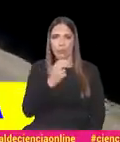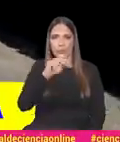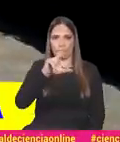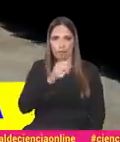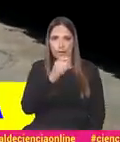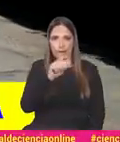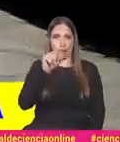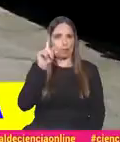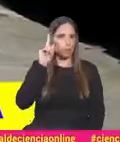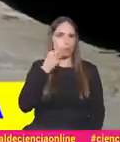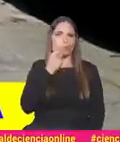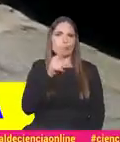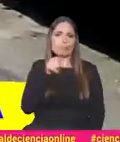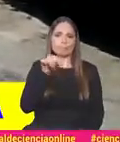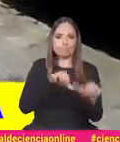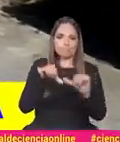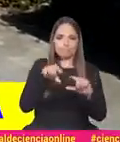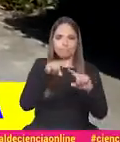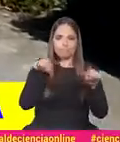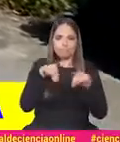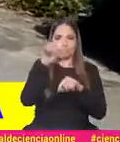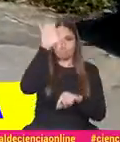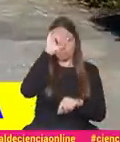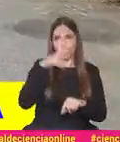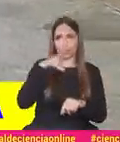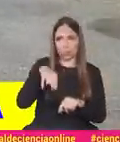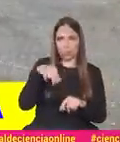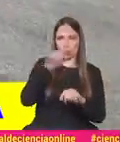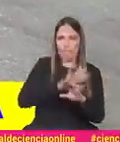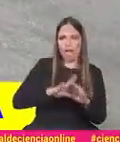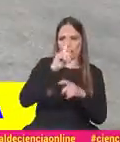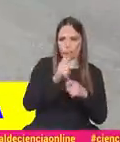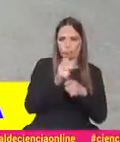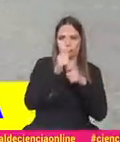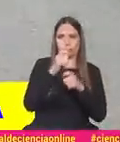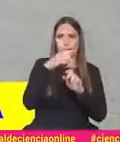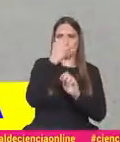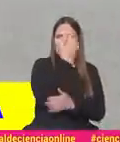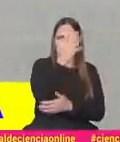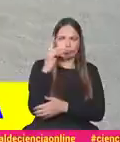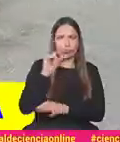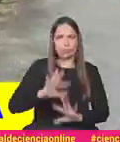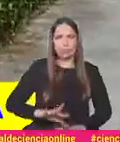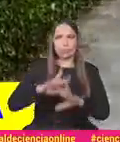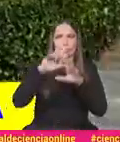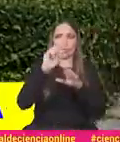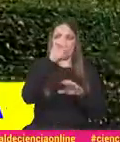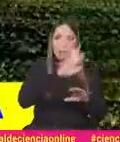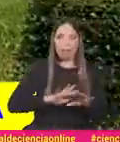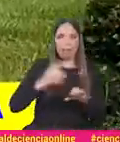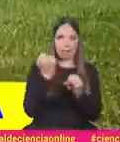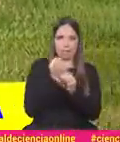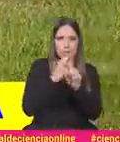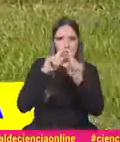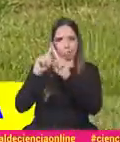Importa referir que o INIAVE é o laboratório do Estado português na área de competências da agricultura, florestas e desenvolvimento rural, com serviços